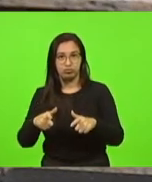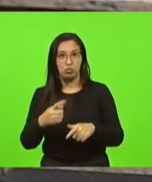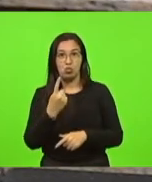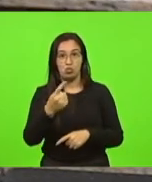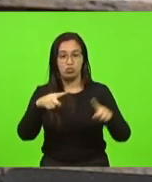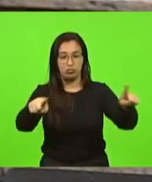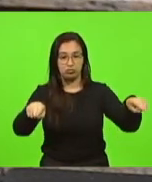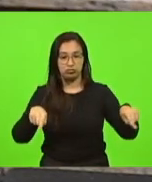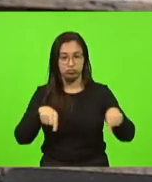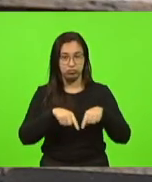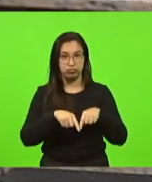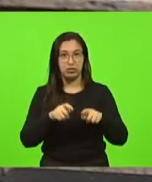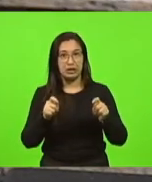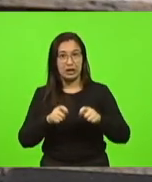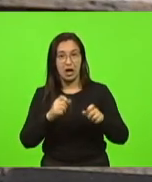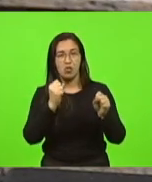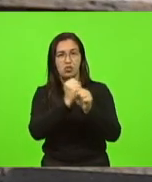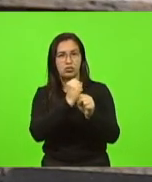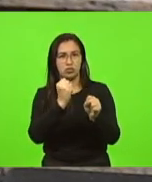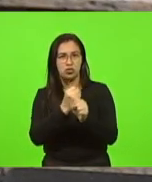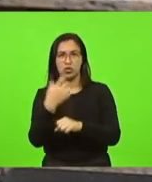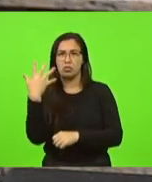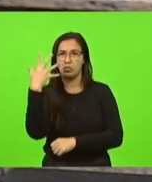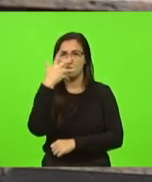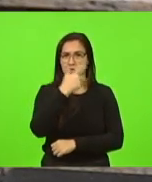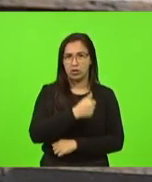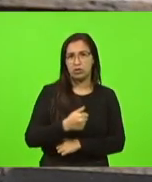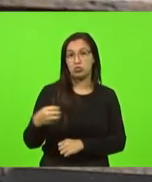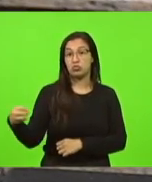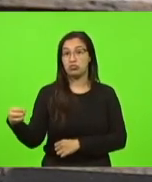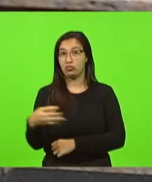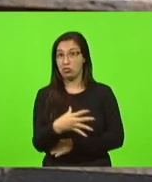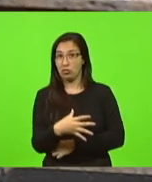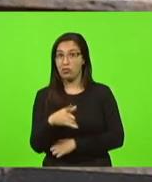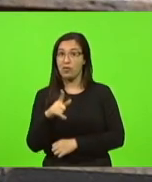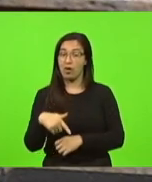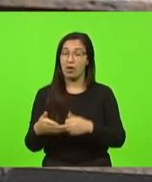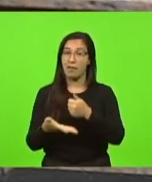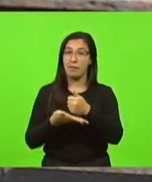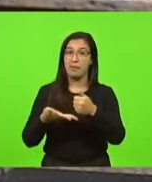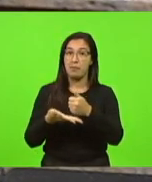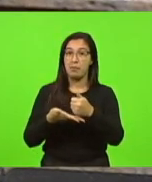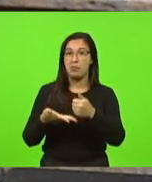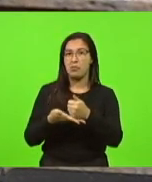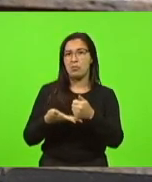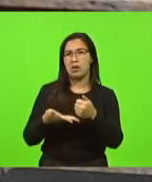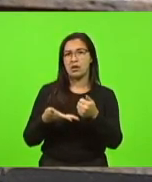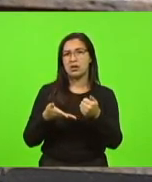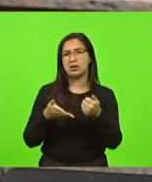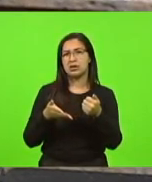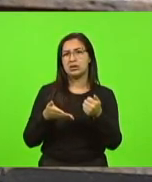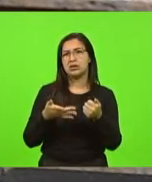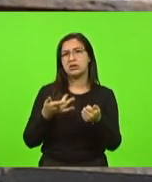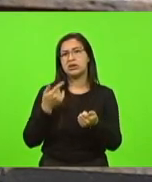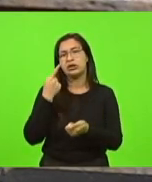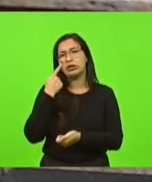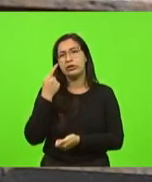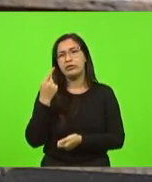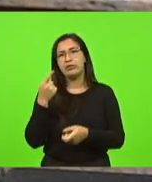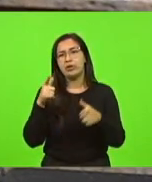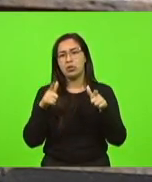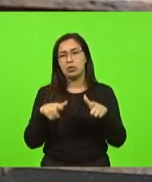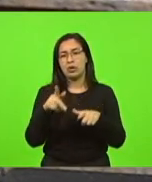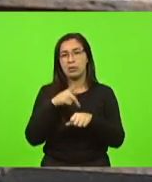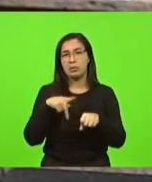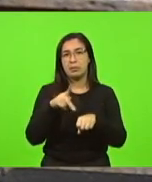espaço, uma construção moderna, baseada, inclusive, no modelo norte-americano, com muita